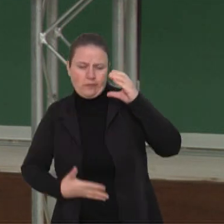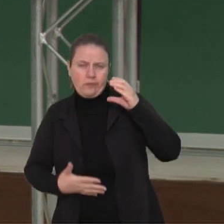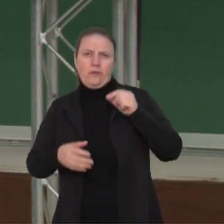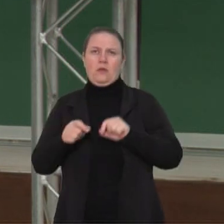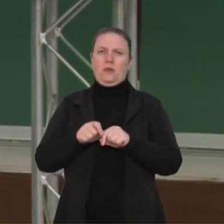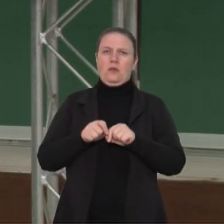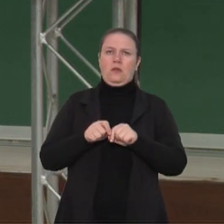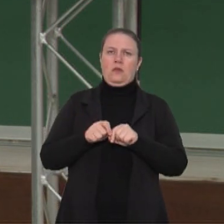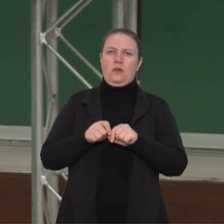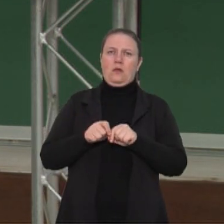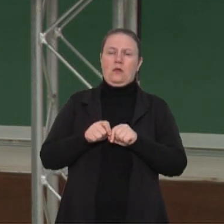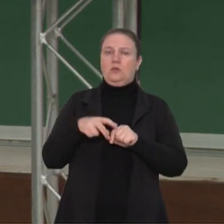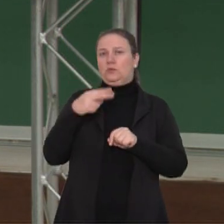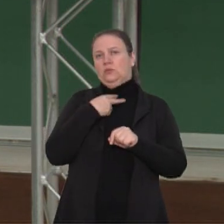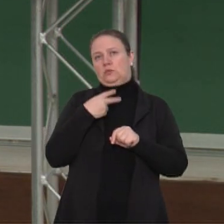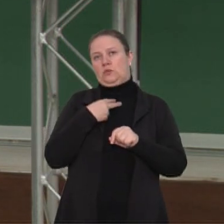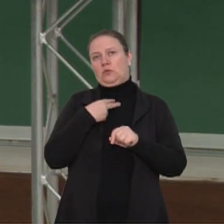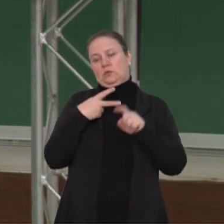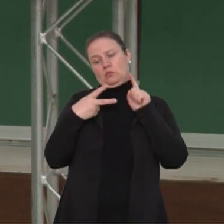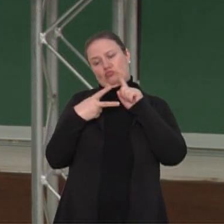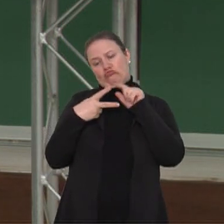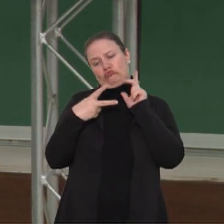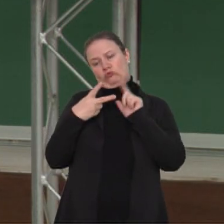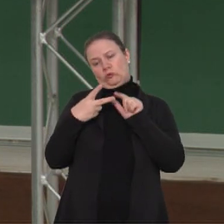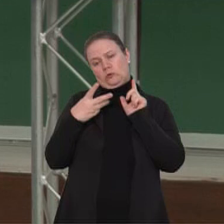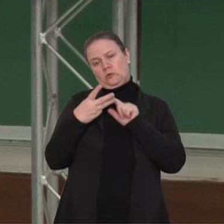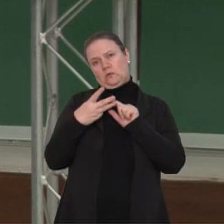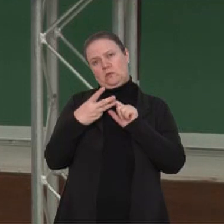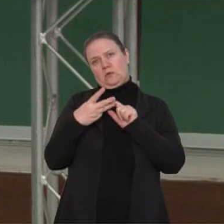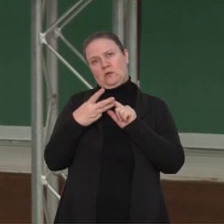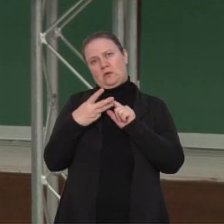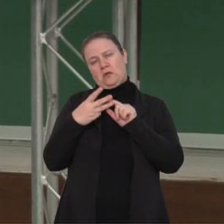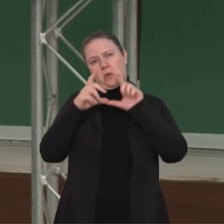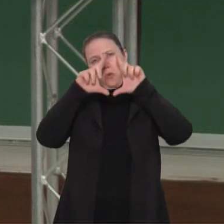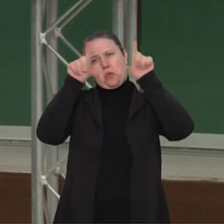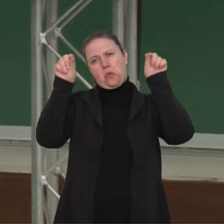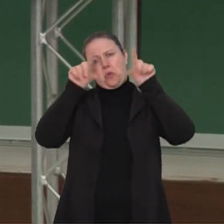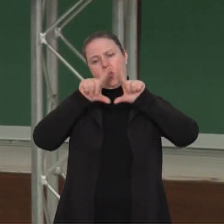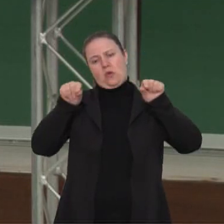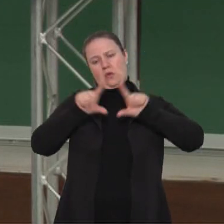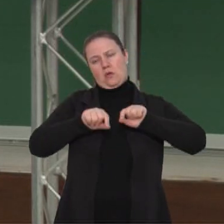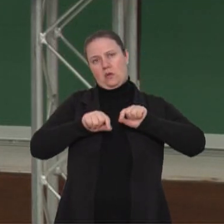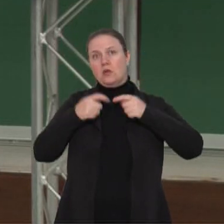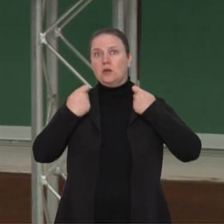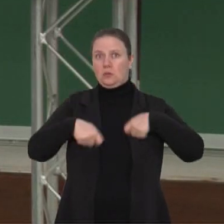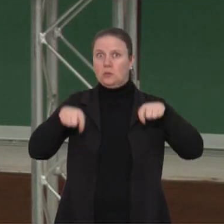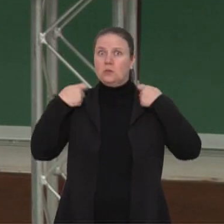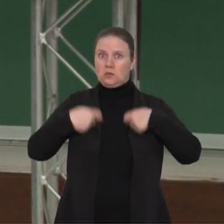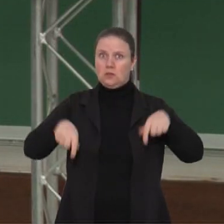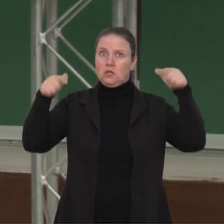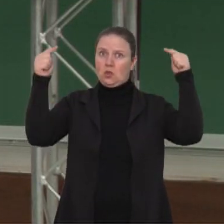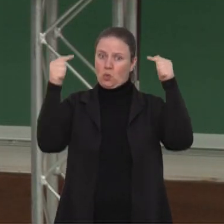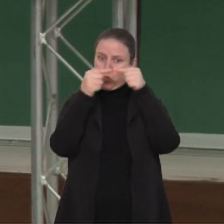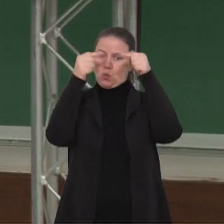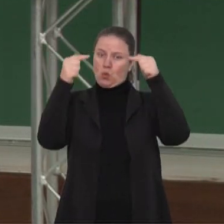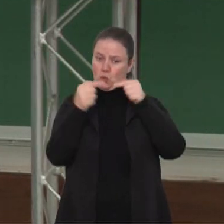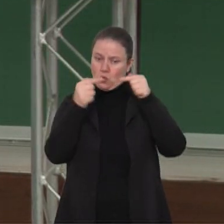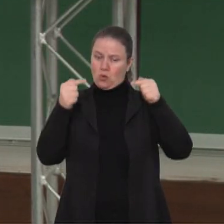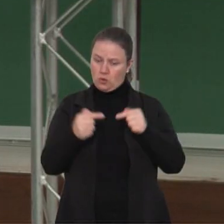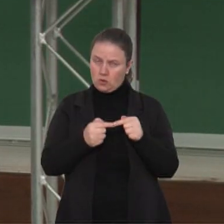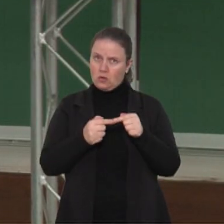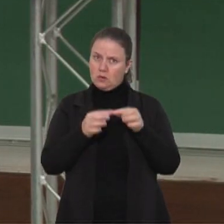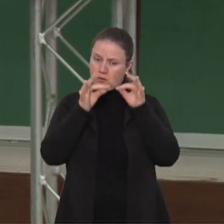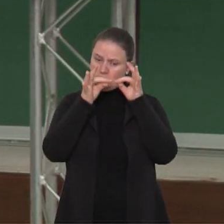Não pode ficar o texto com 3 partezinhas soltas. Lembre que você vai ter que ligar as partes, né? Dizer que uma está